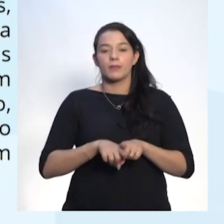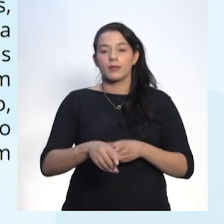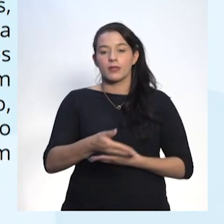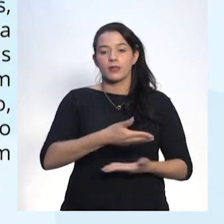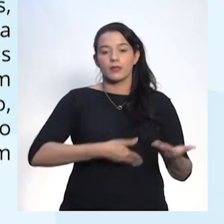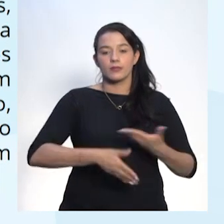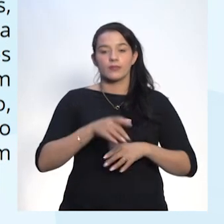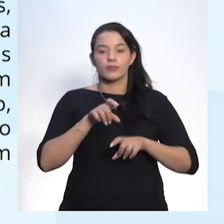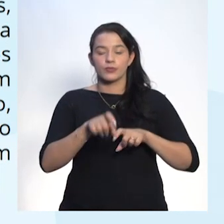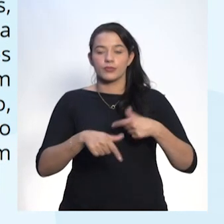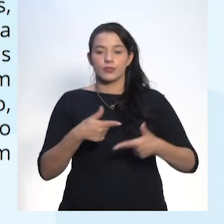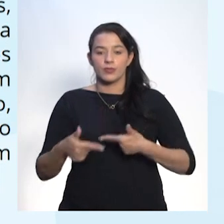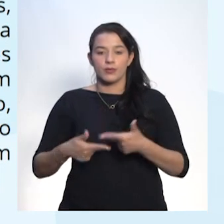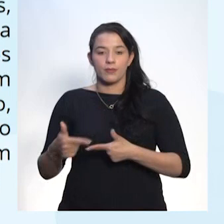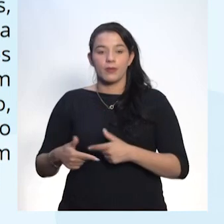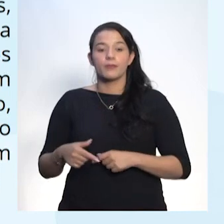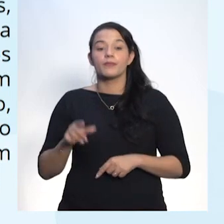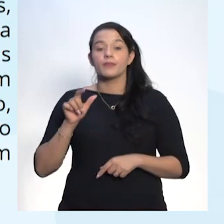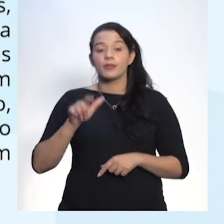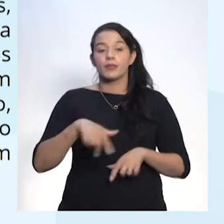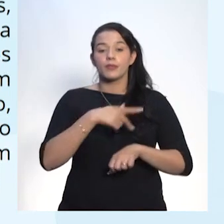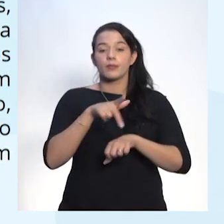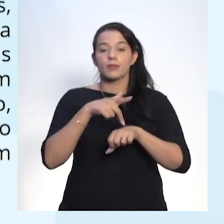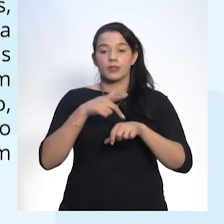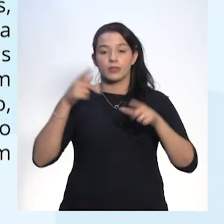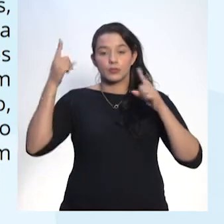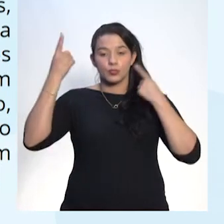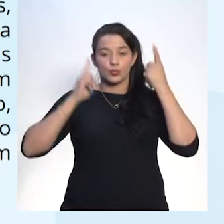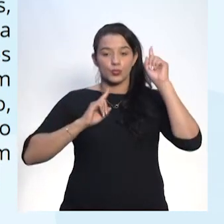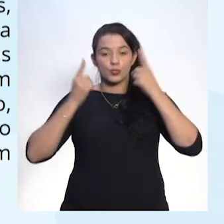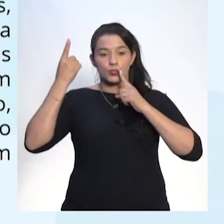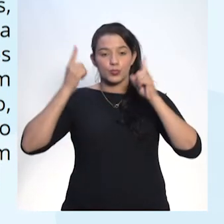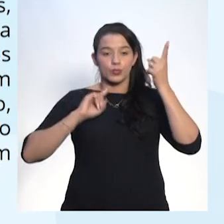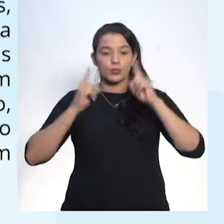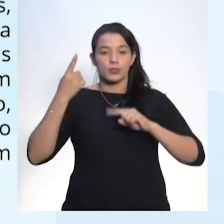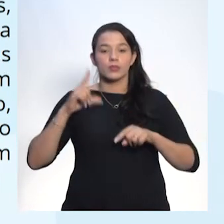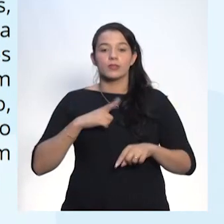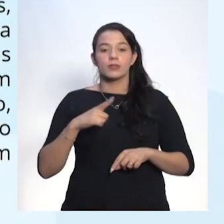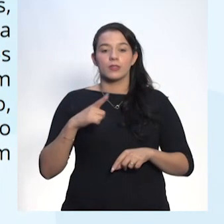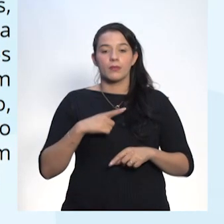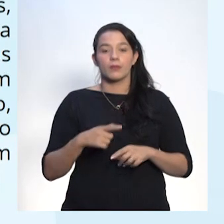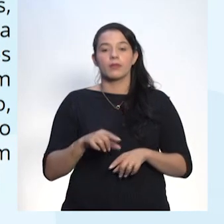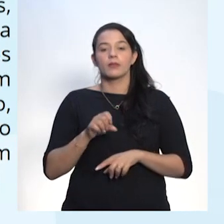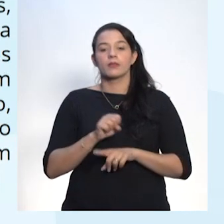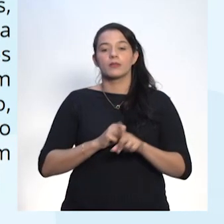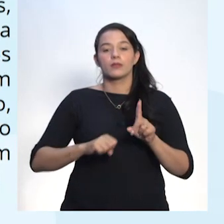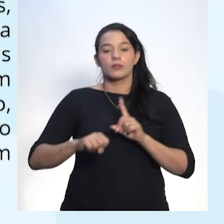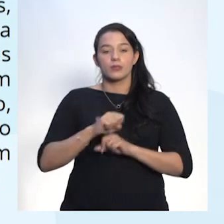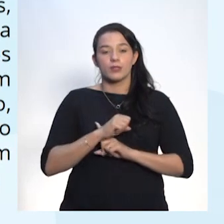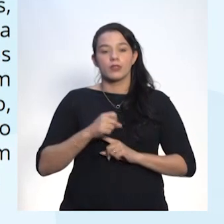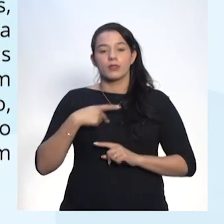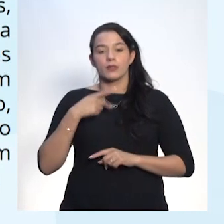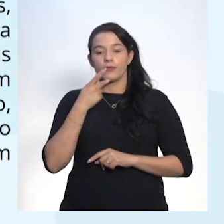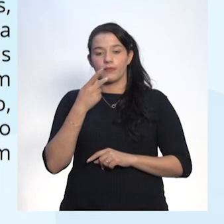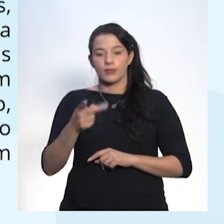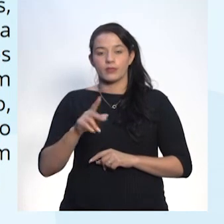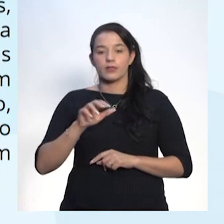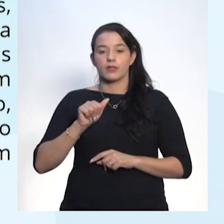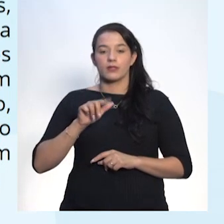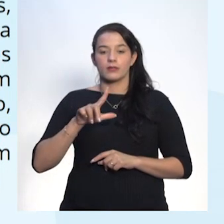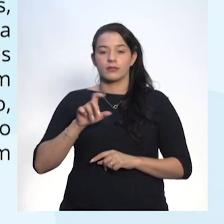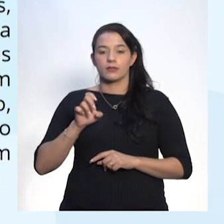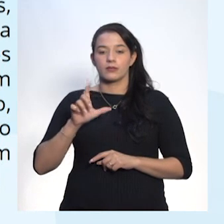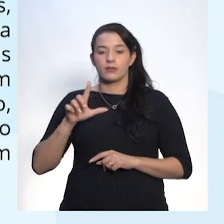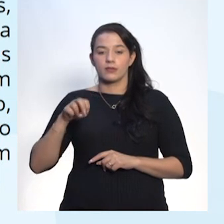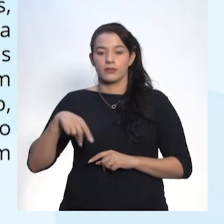no Chile, que previa a implementação do socialismo pelas vias democráticas com Salvador Allende.